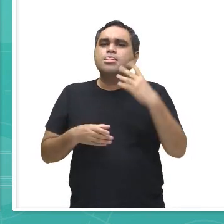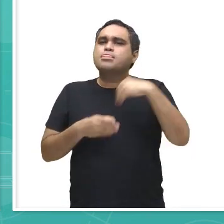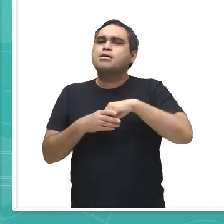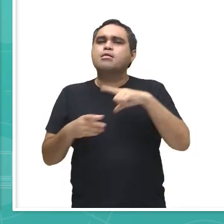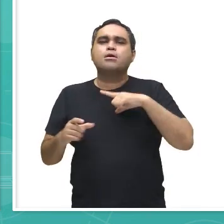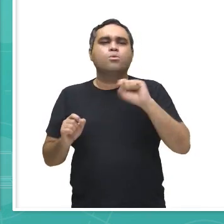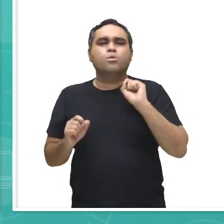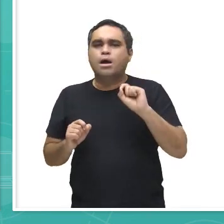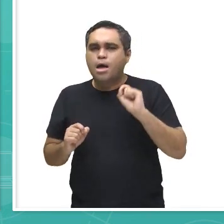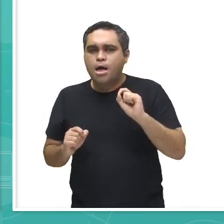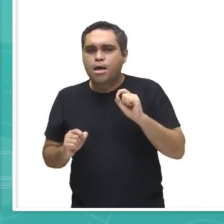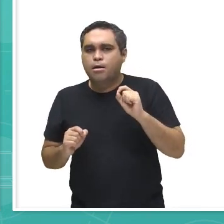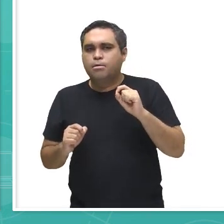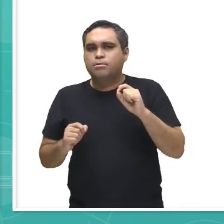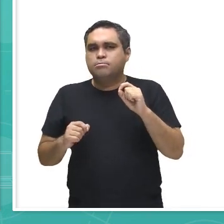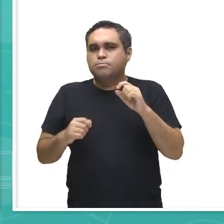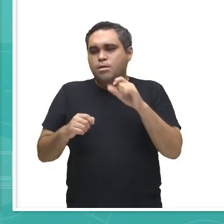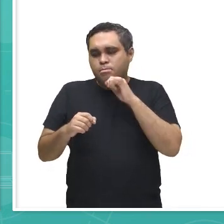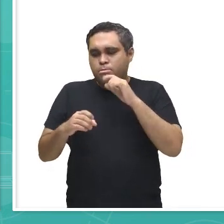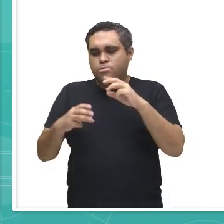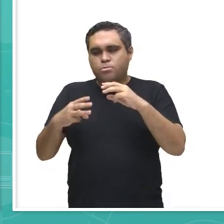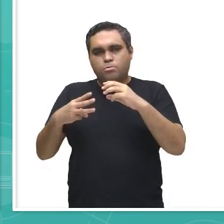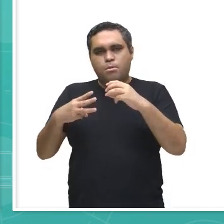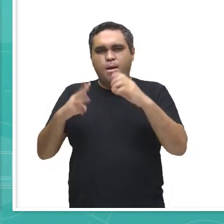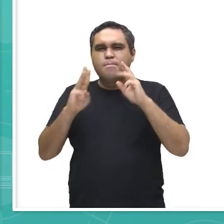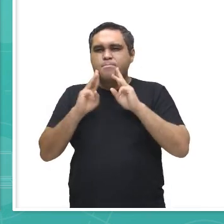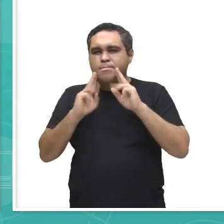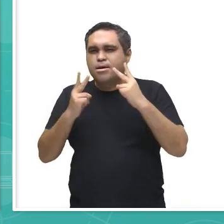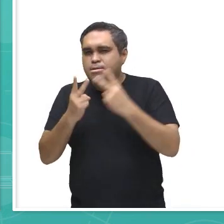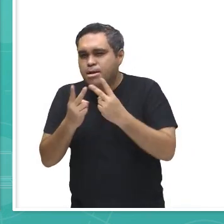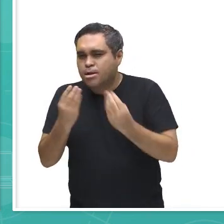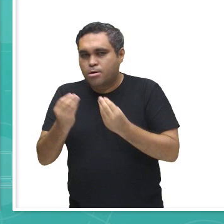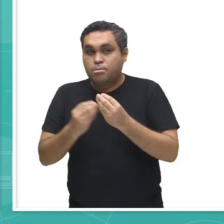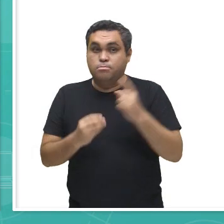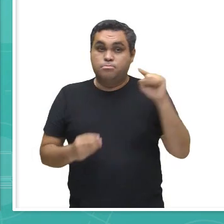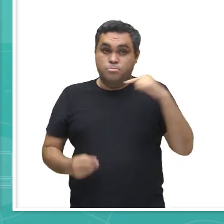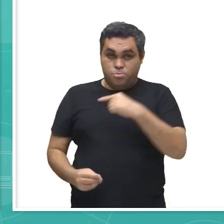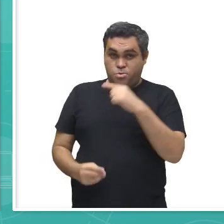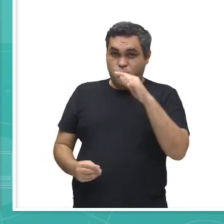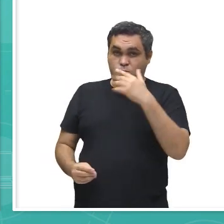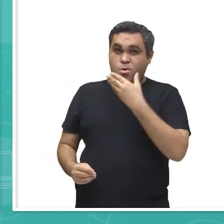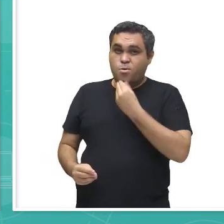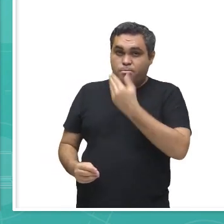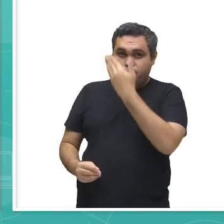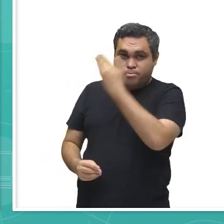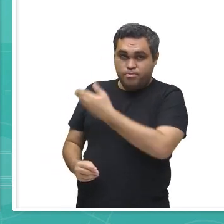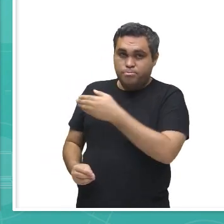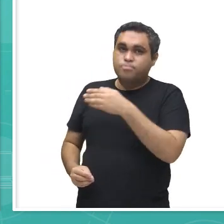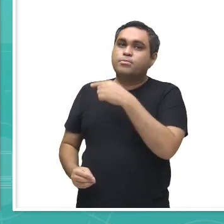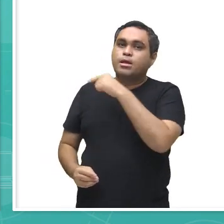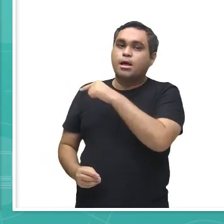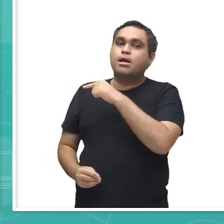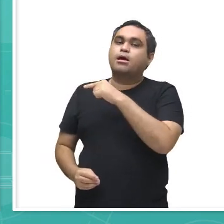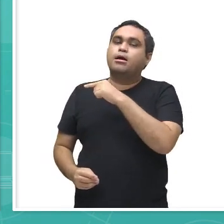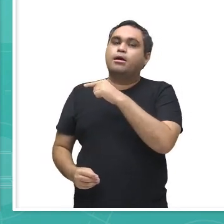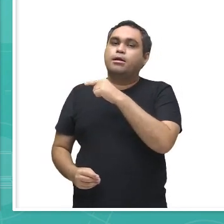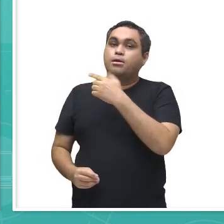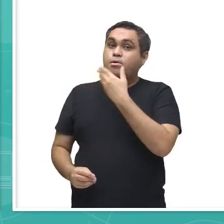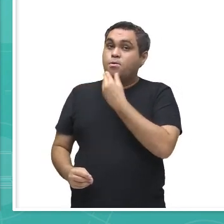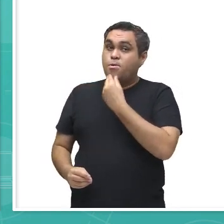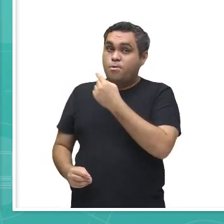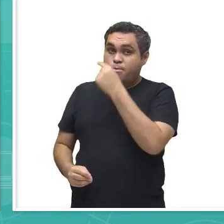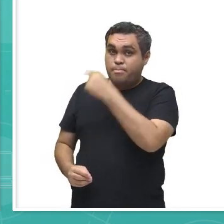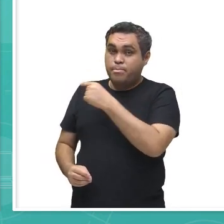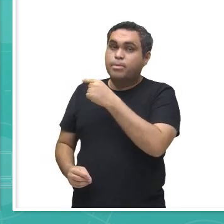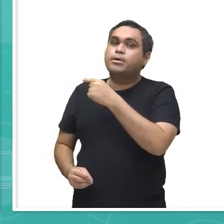olha só, do Tales de Mileto. Tales está bem aqui, a sua imagem representando para a gente. Para Tales de Mileto, né,